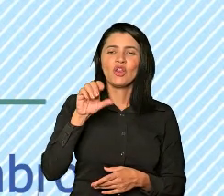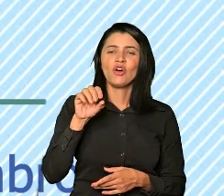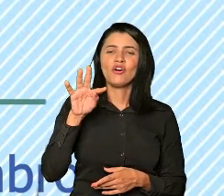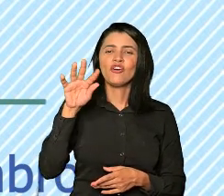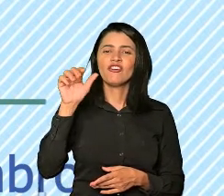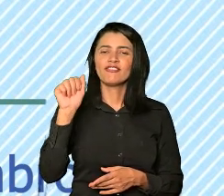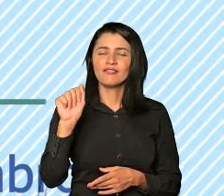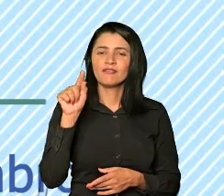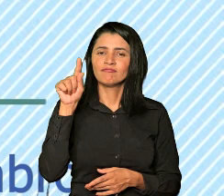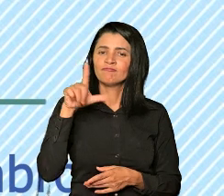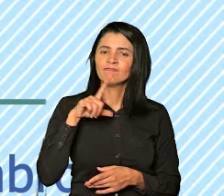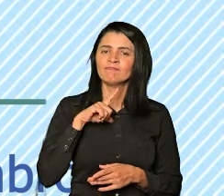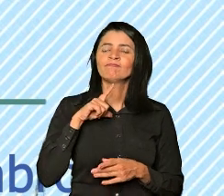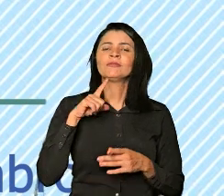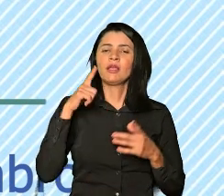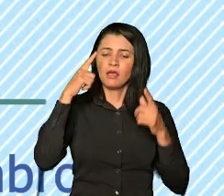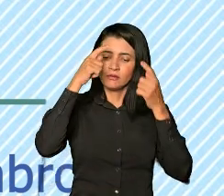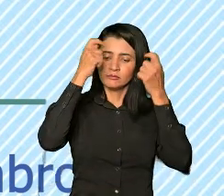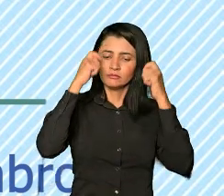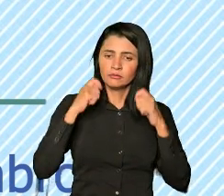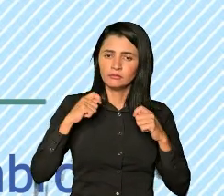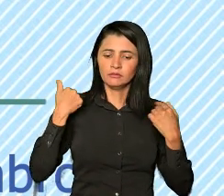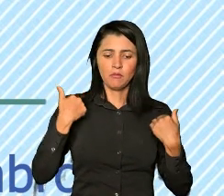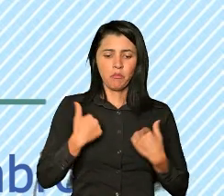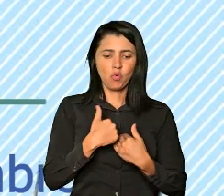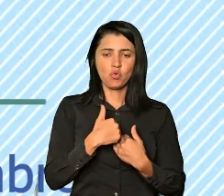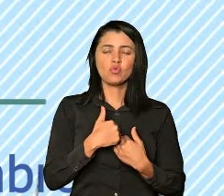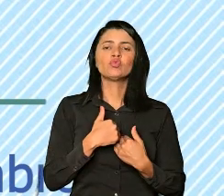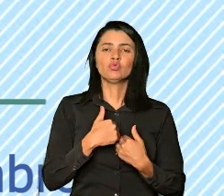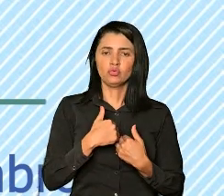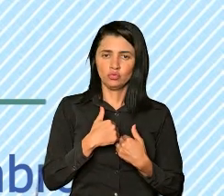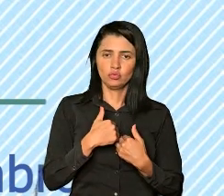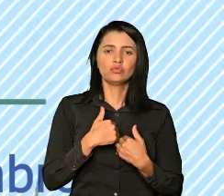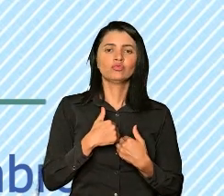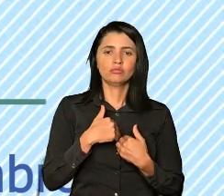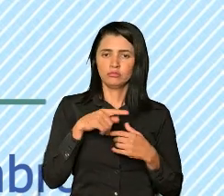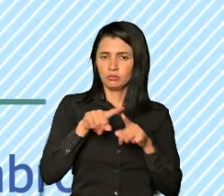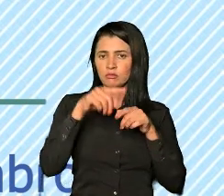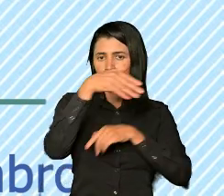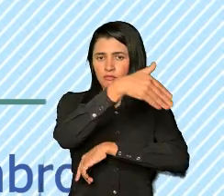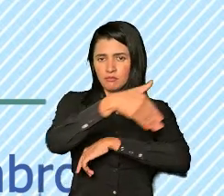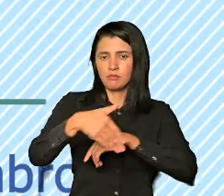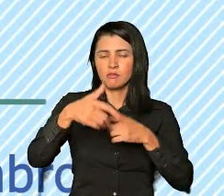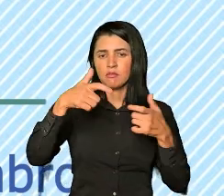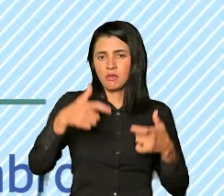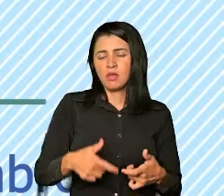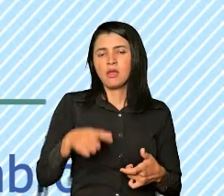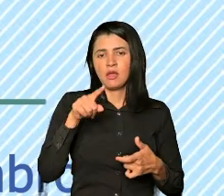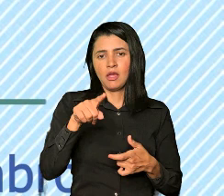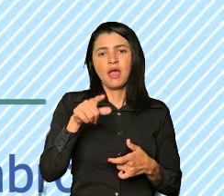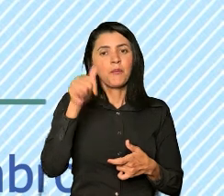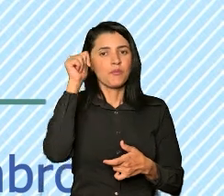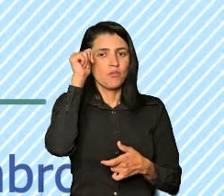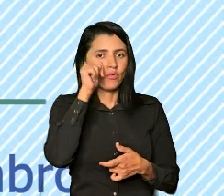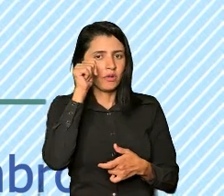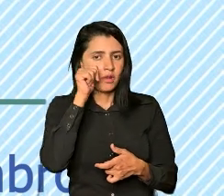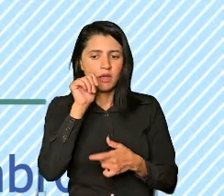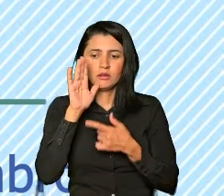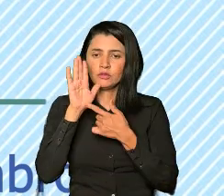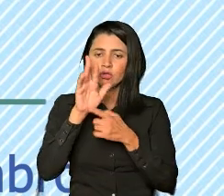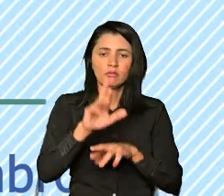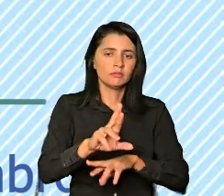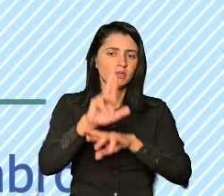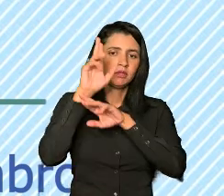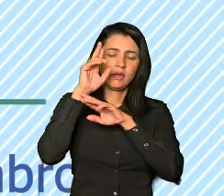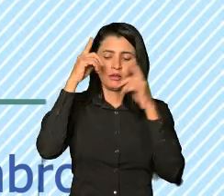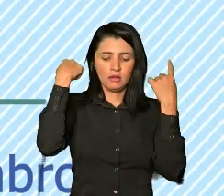tem um busto em praça pública também. Vocês estão observando aquilo que eu falei, né? As mulheres são representadas em busto.